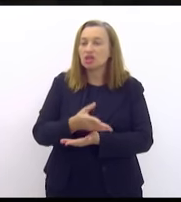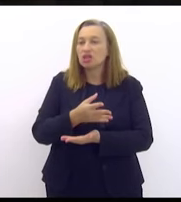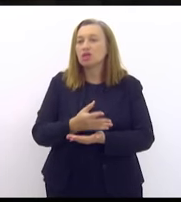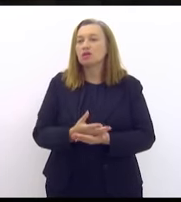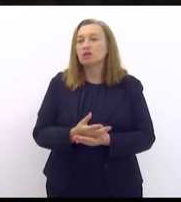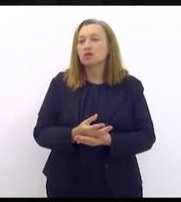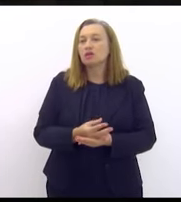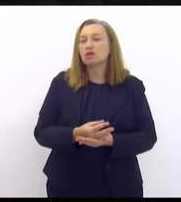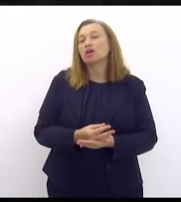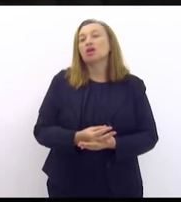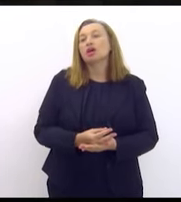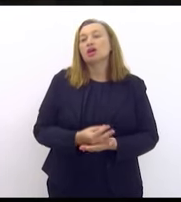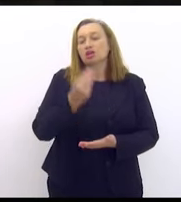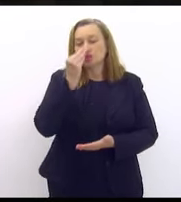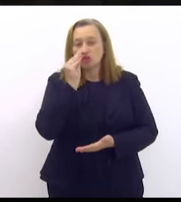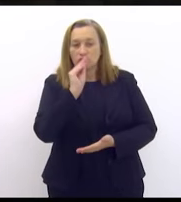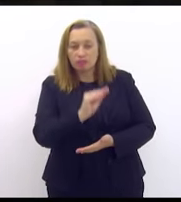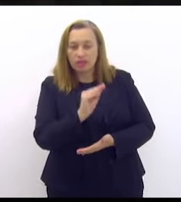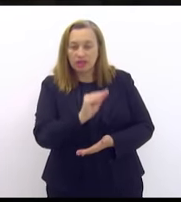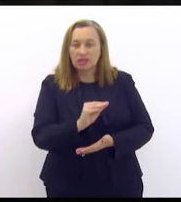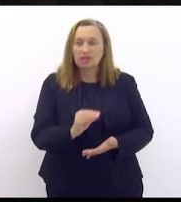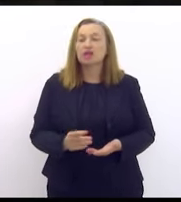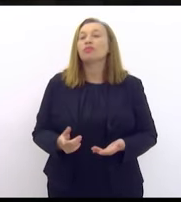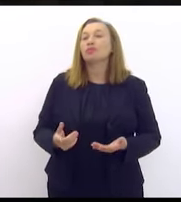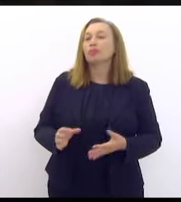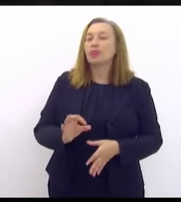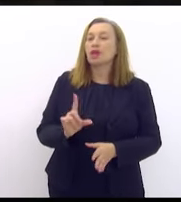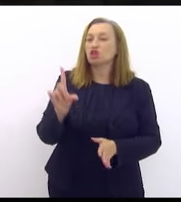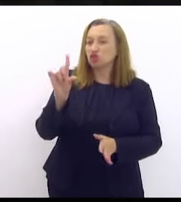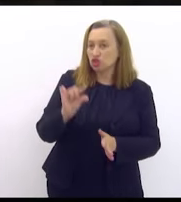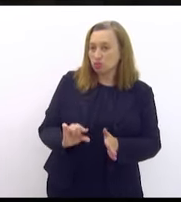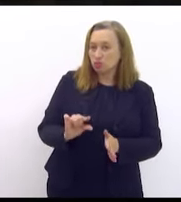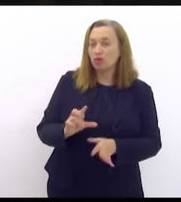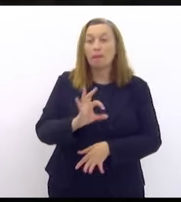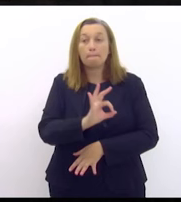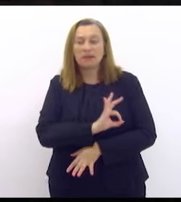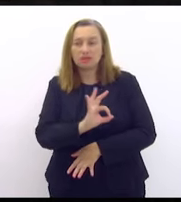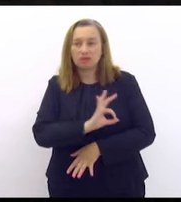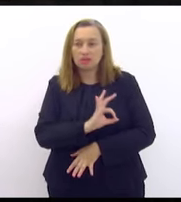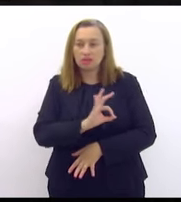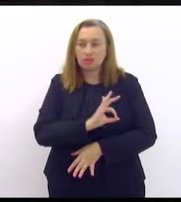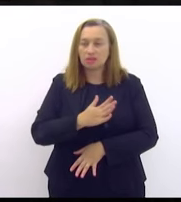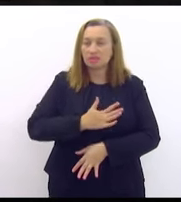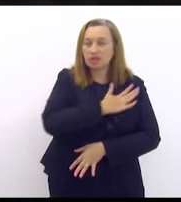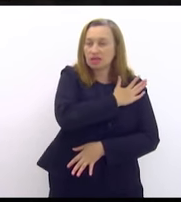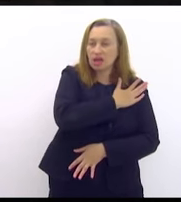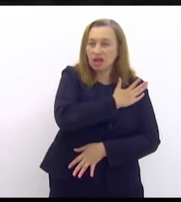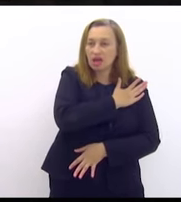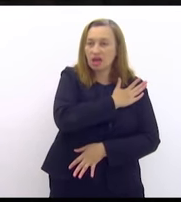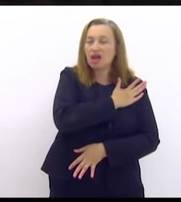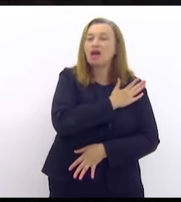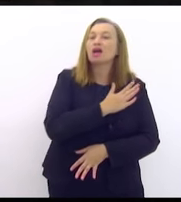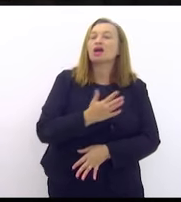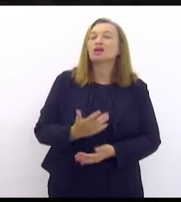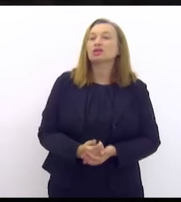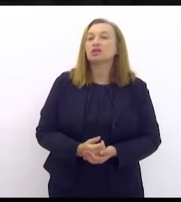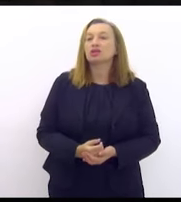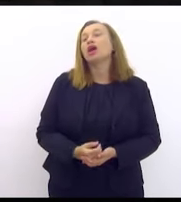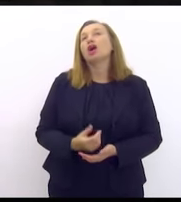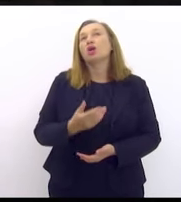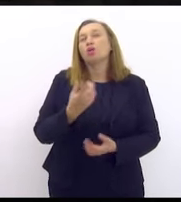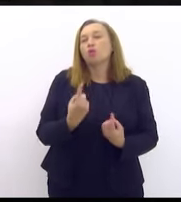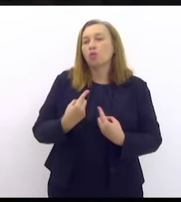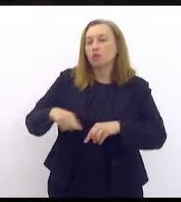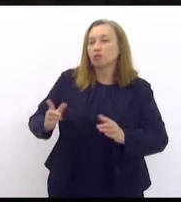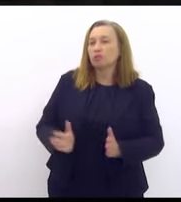assim, aumentará a alíquota da Polícia Militar em 1 bilhão e reduzirá a de combate à pobreza. Diga você,